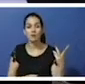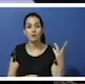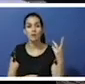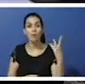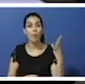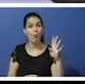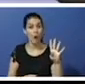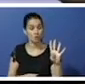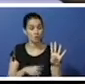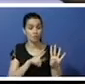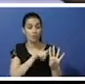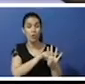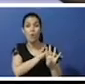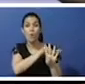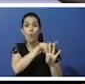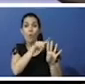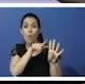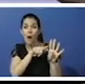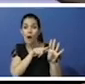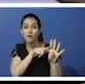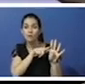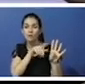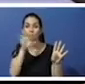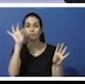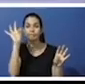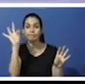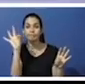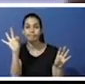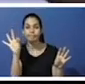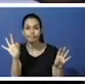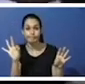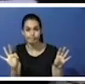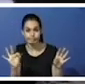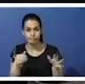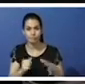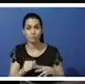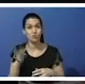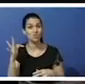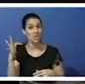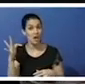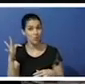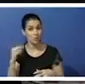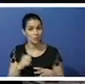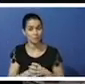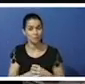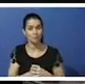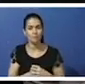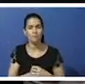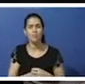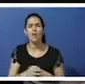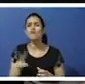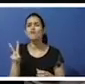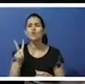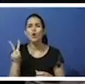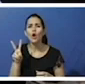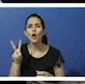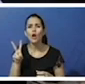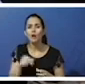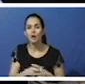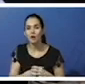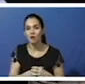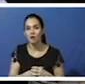3, 4. Eu tenho que colocar 4 para o Tiago. Vamos ver quantos o Vitor ganhou?